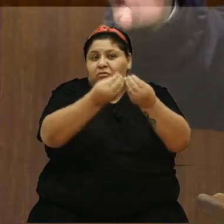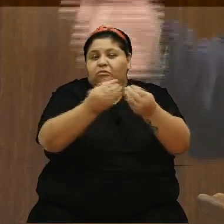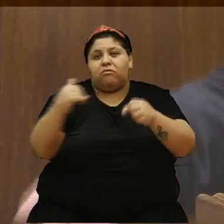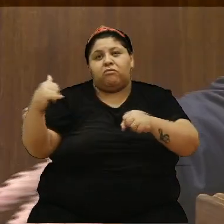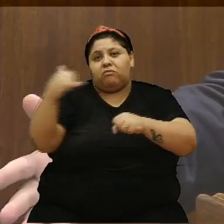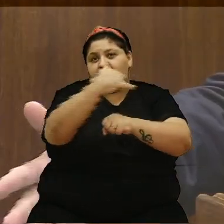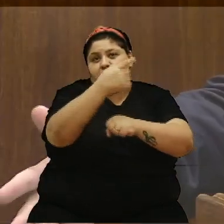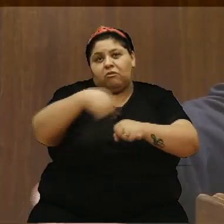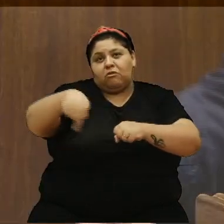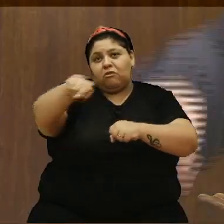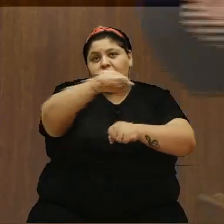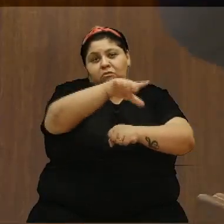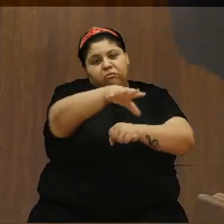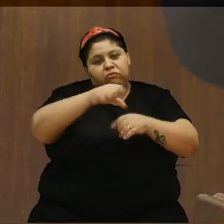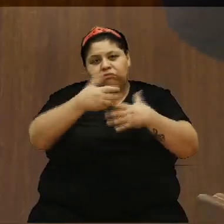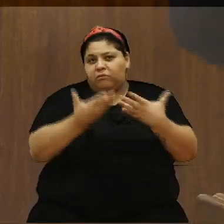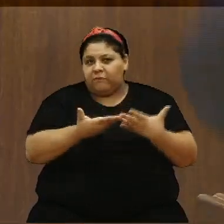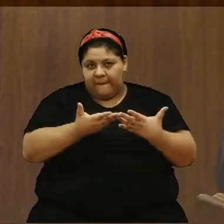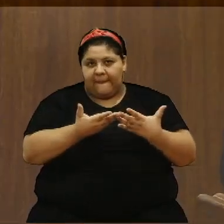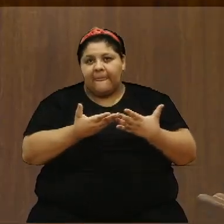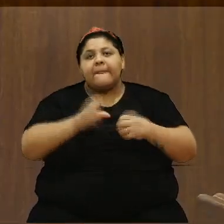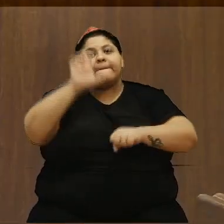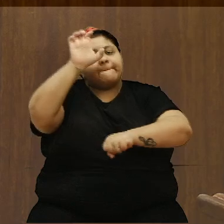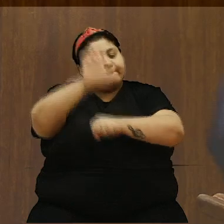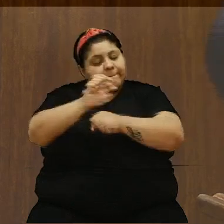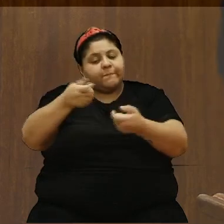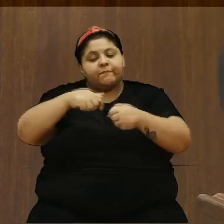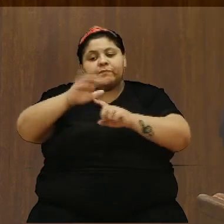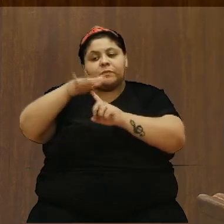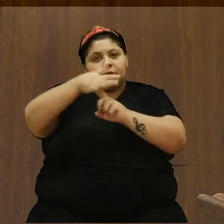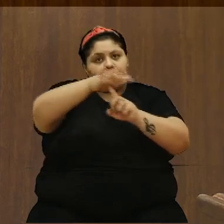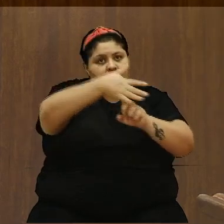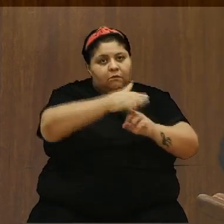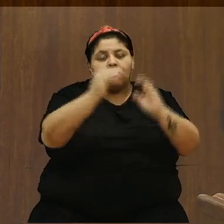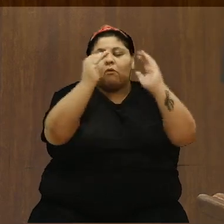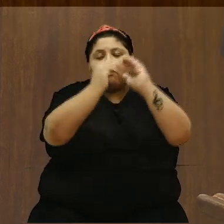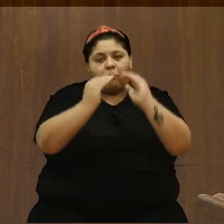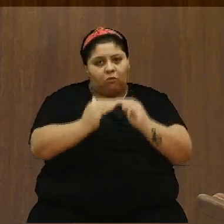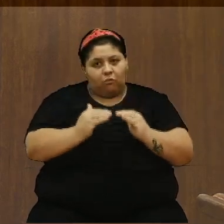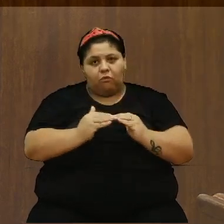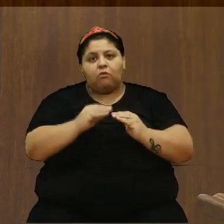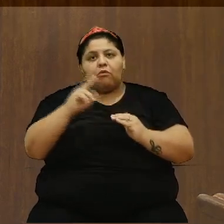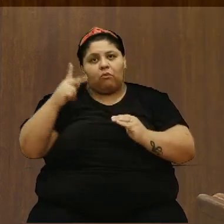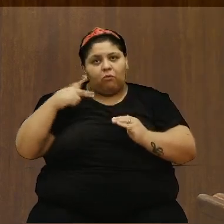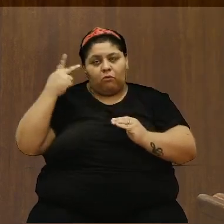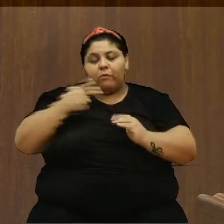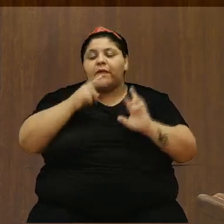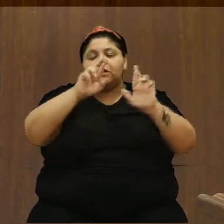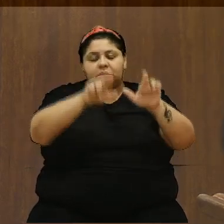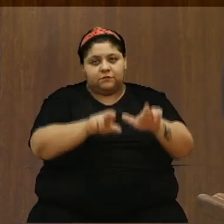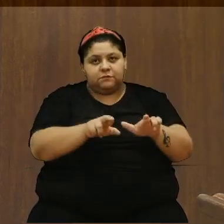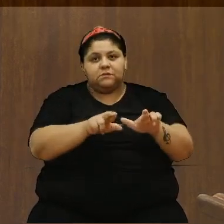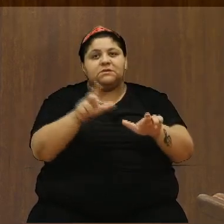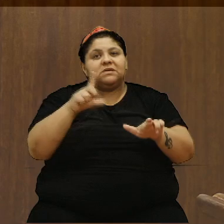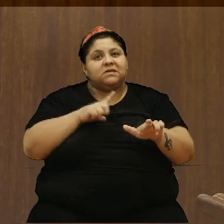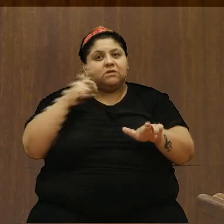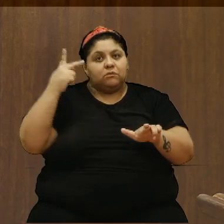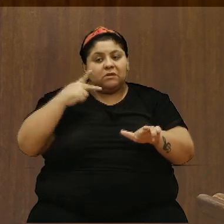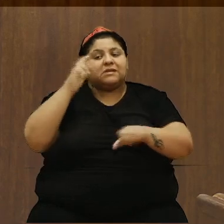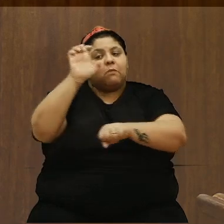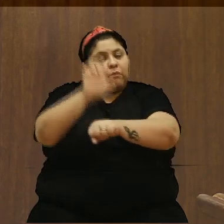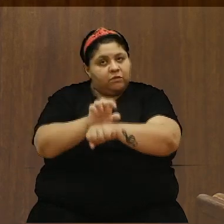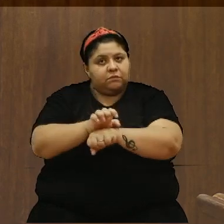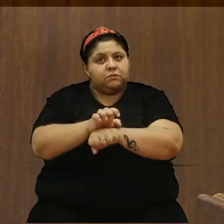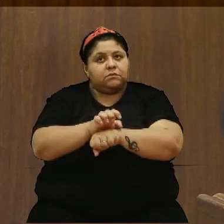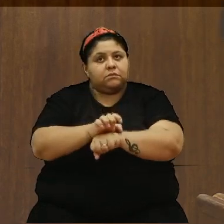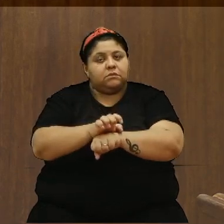para que nós promovêssemos resgates. O Estado precisa ter os helicópteros, concordo integralmente com o senhor, é uma política regional, tem que ser uma política estadual,